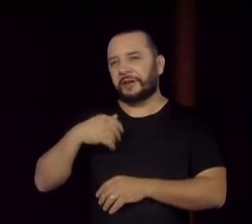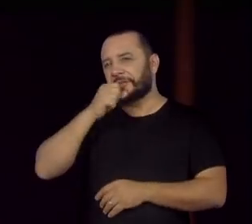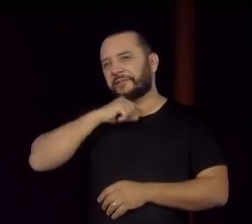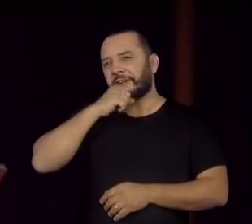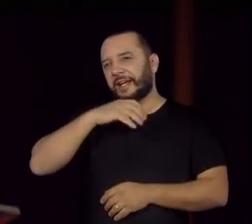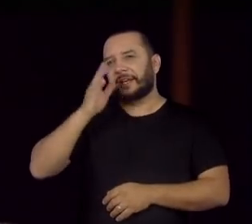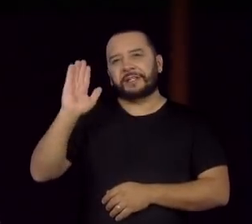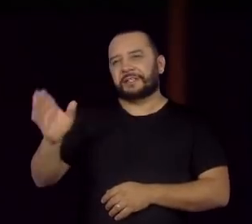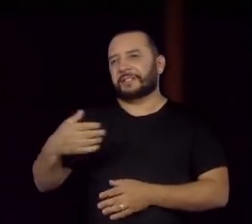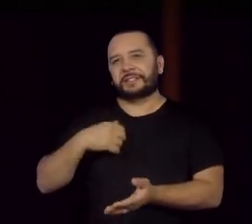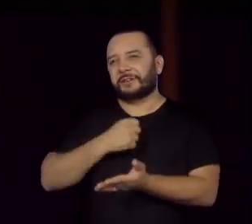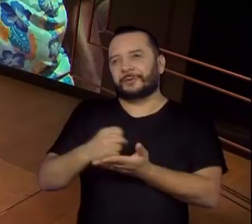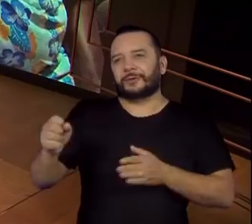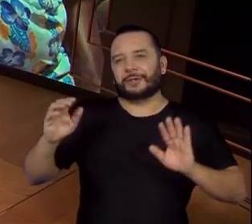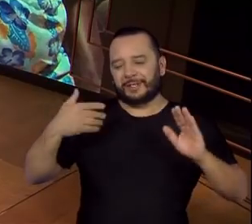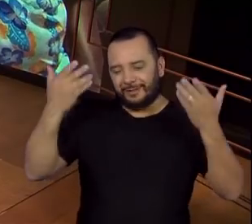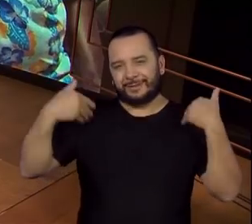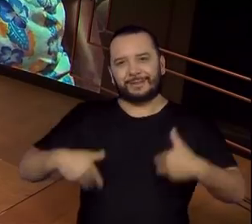velho, está falando besteira.